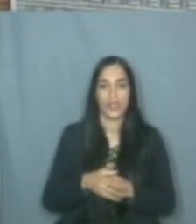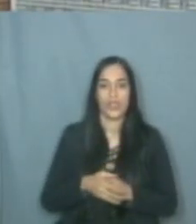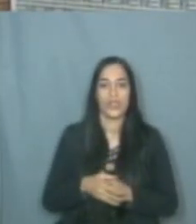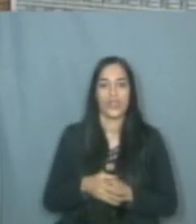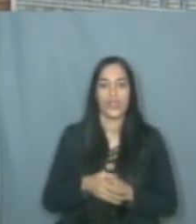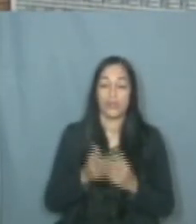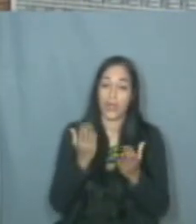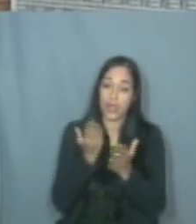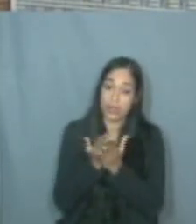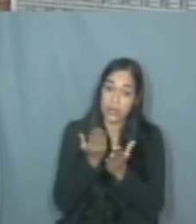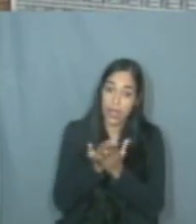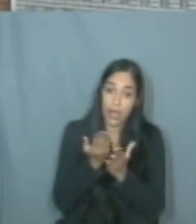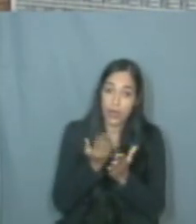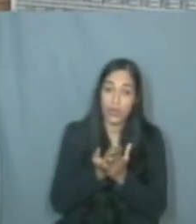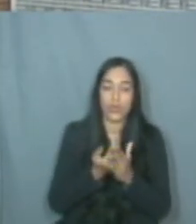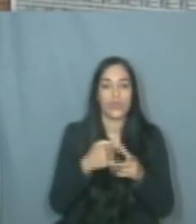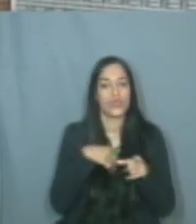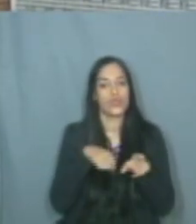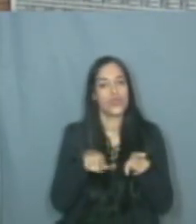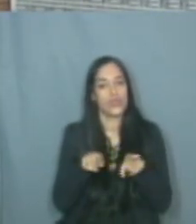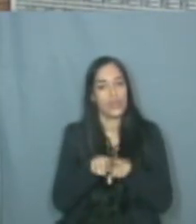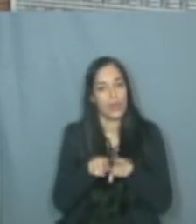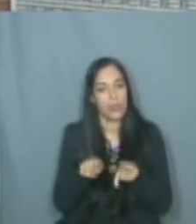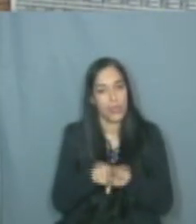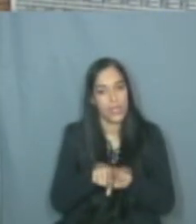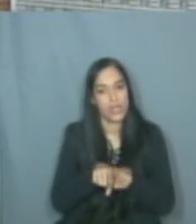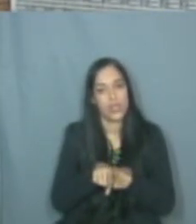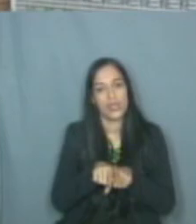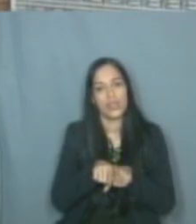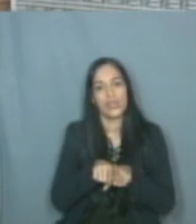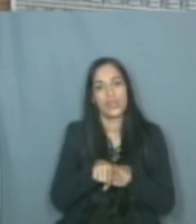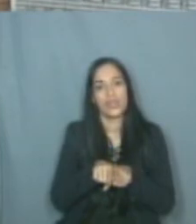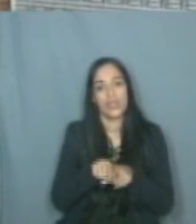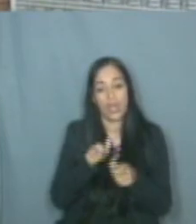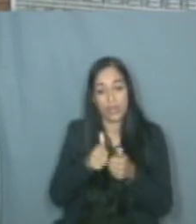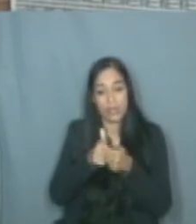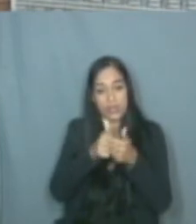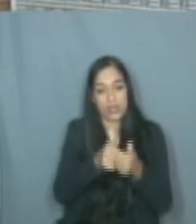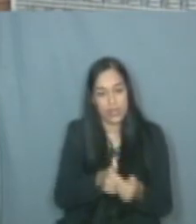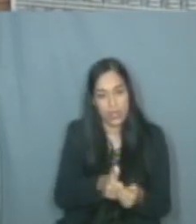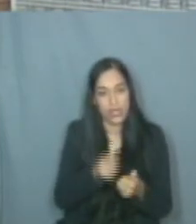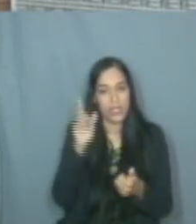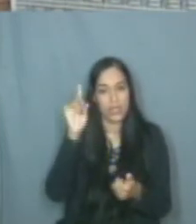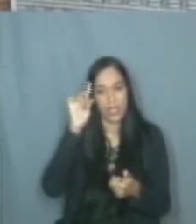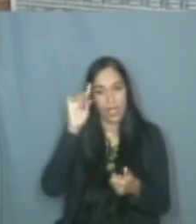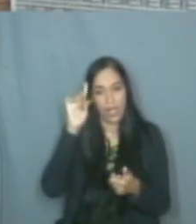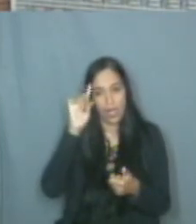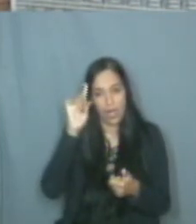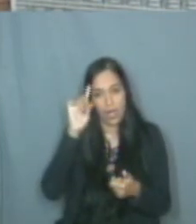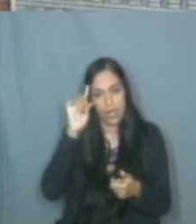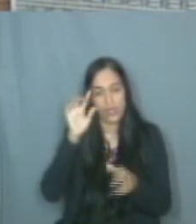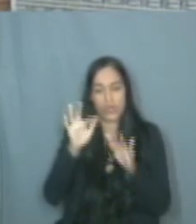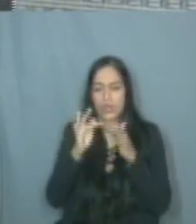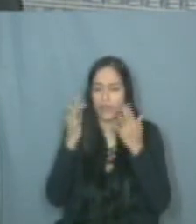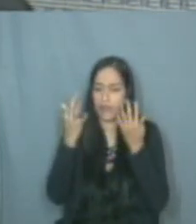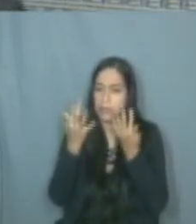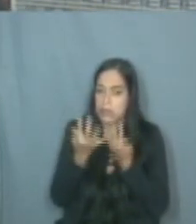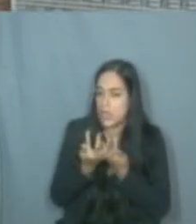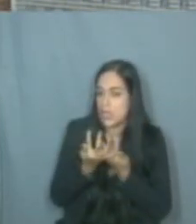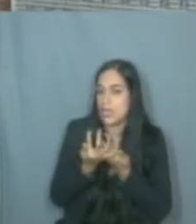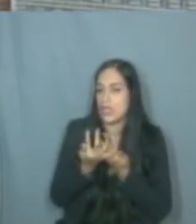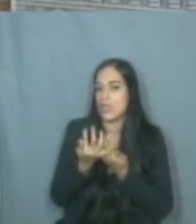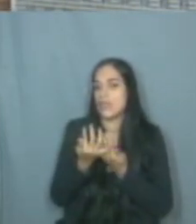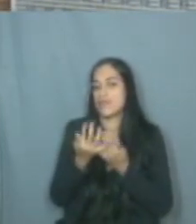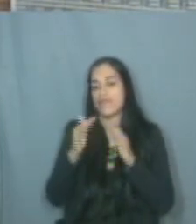esse estudante, para que os estudantes possam seguir um acompanhamento diário de famílias que vivem em rodízio